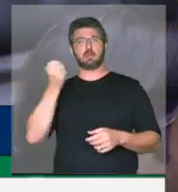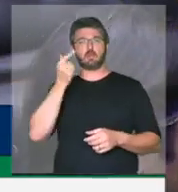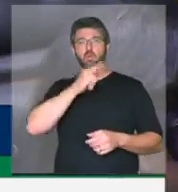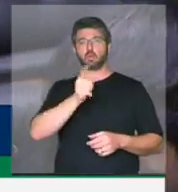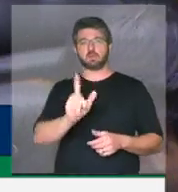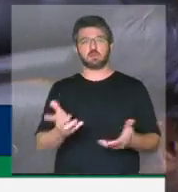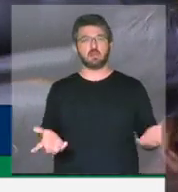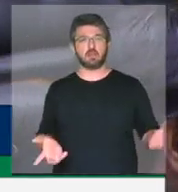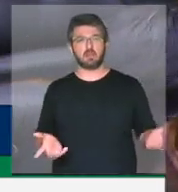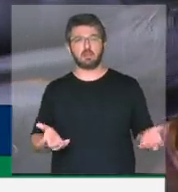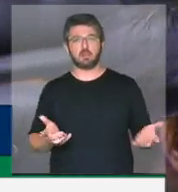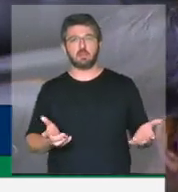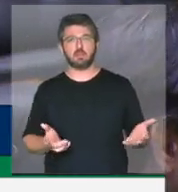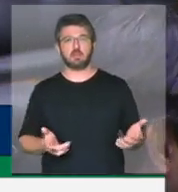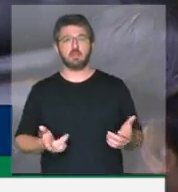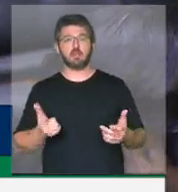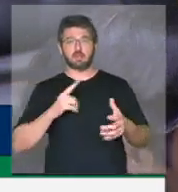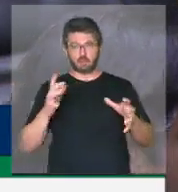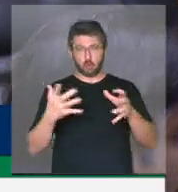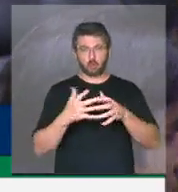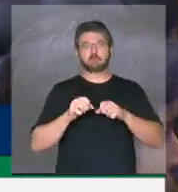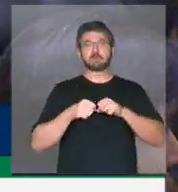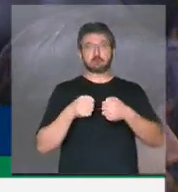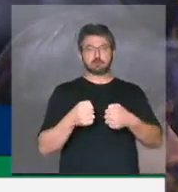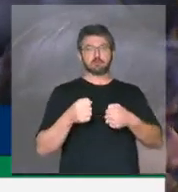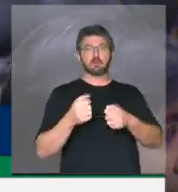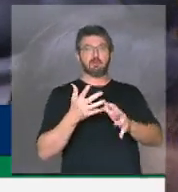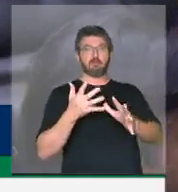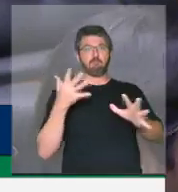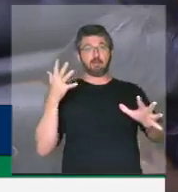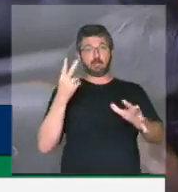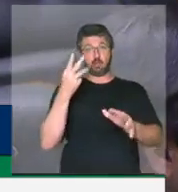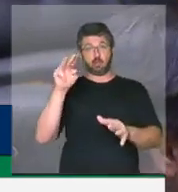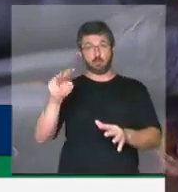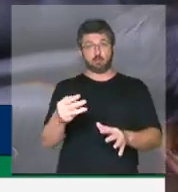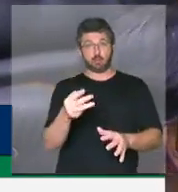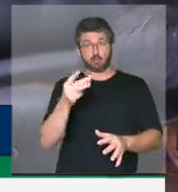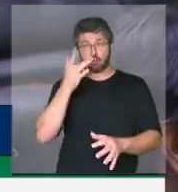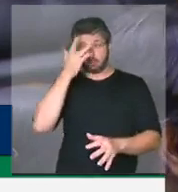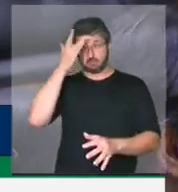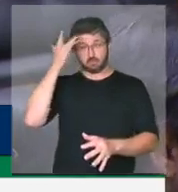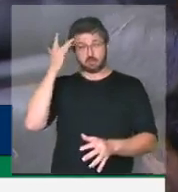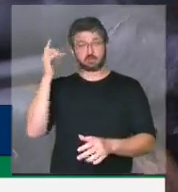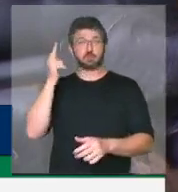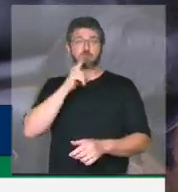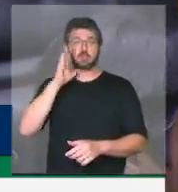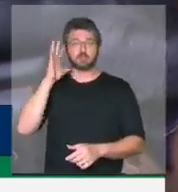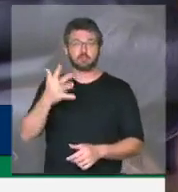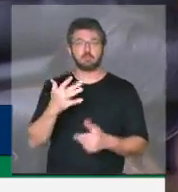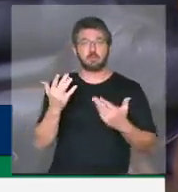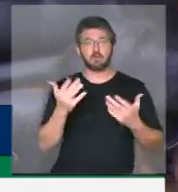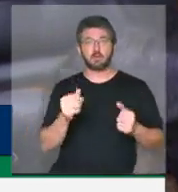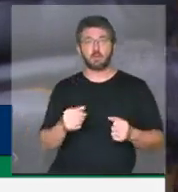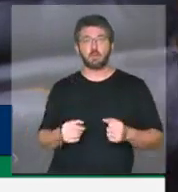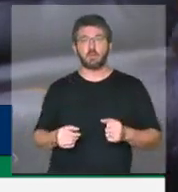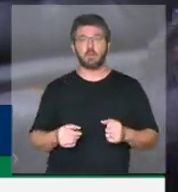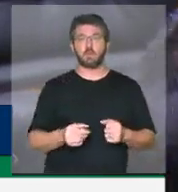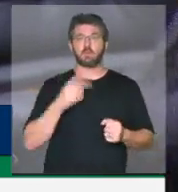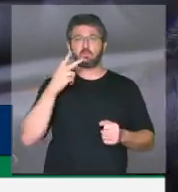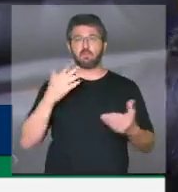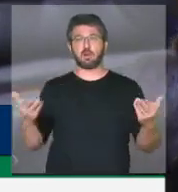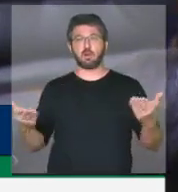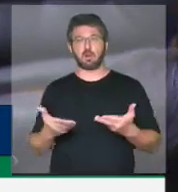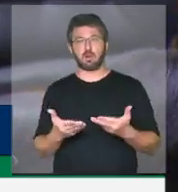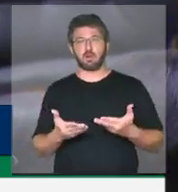liberado. Há uma força-tarefa para que essa fila de 2 milhões de benefícios seja sanada. Então, eu quero deixar esse